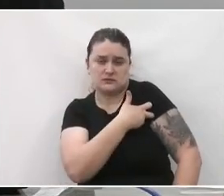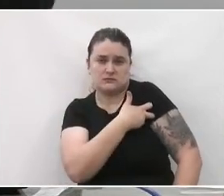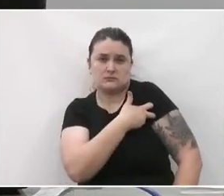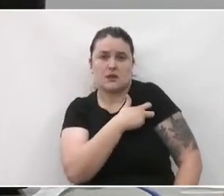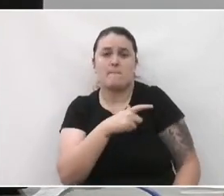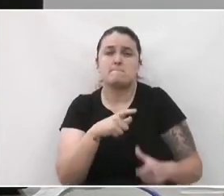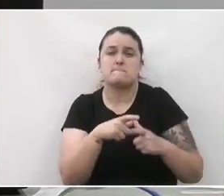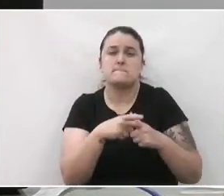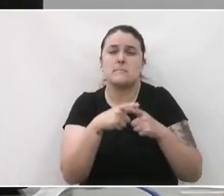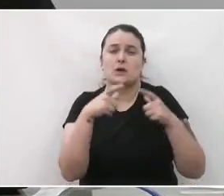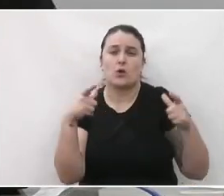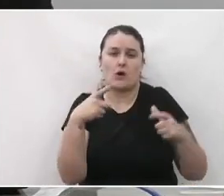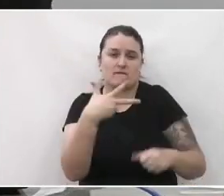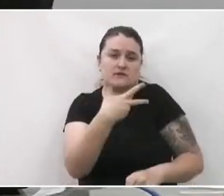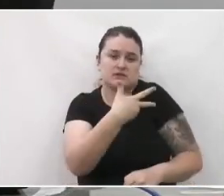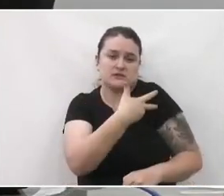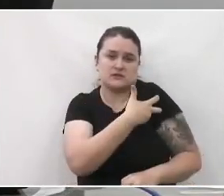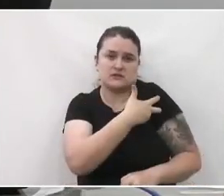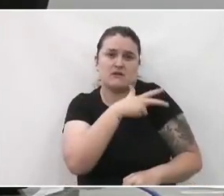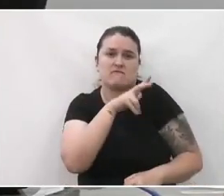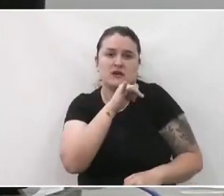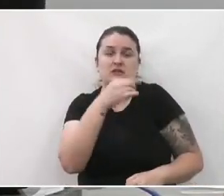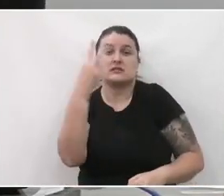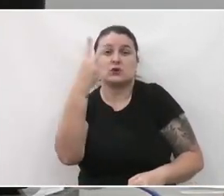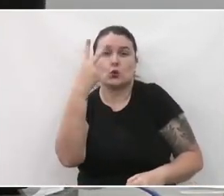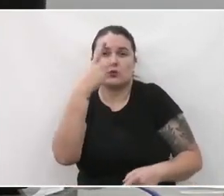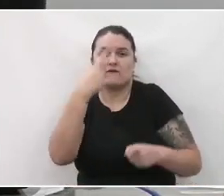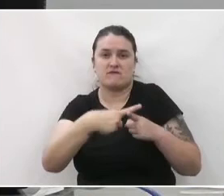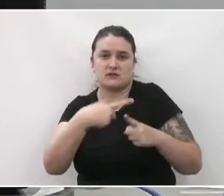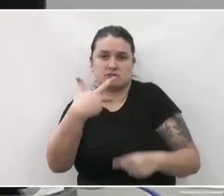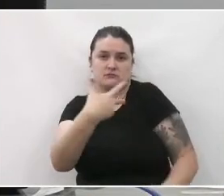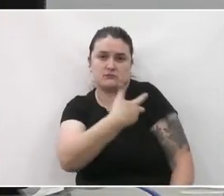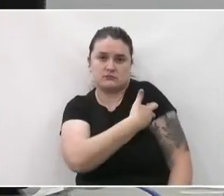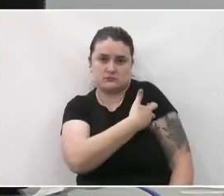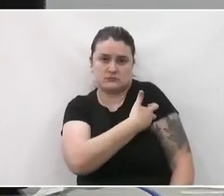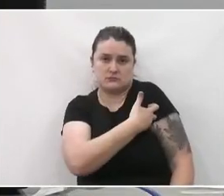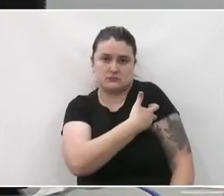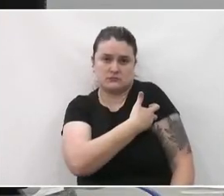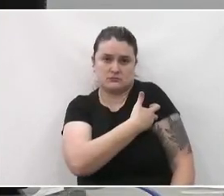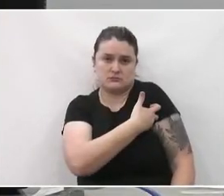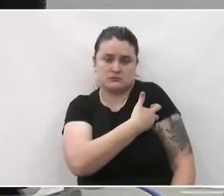maior parte destinada para a segunda dose das vacinas.